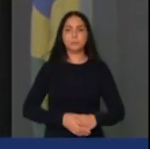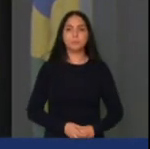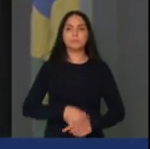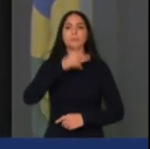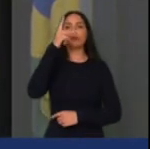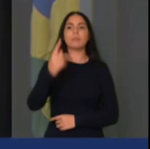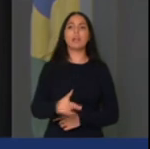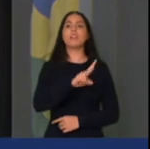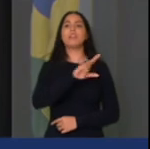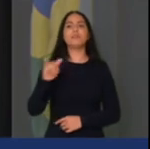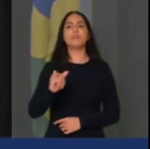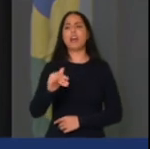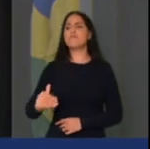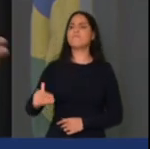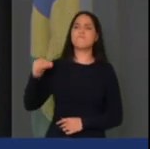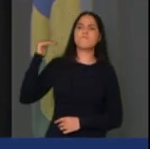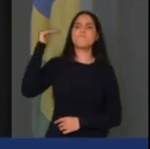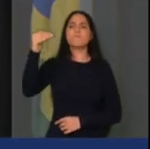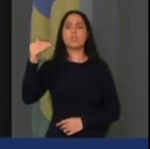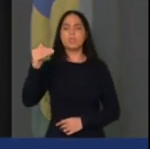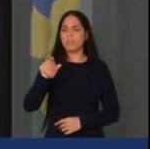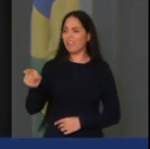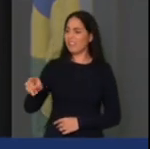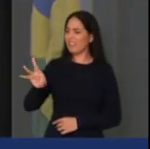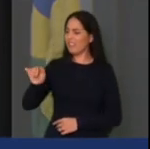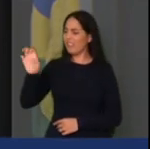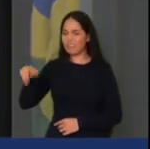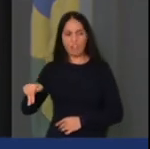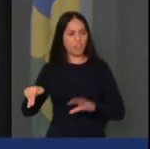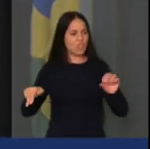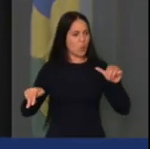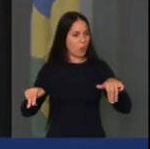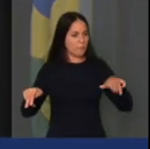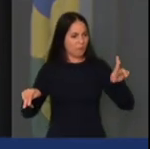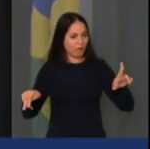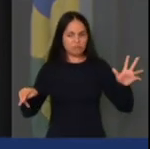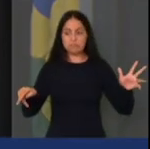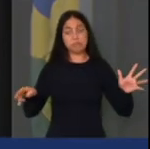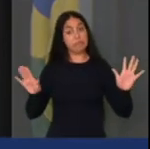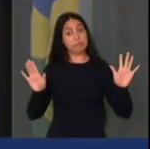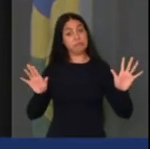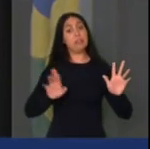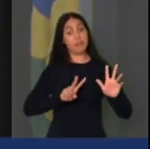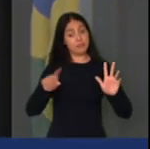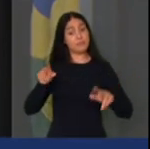maior do que já é que Renan Calheiros e o mar todo mundo já sabe Espero que esteja lá prisão muito em breve